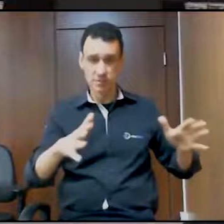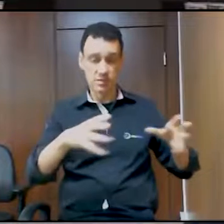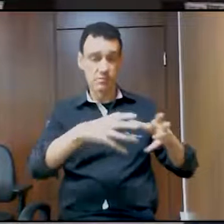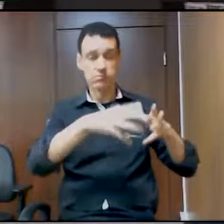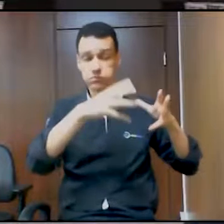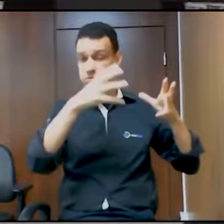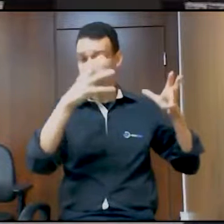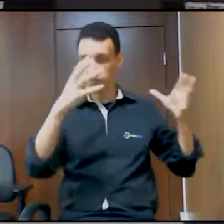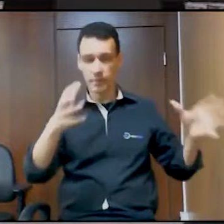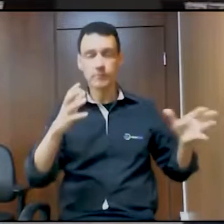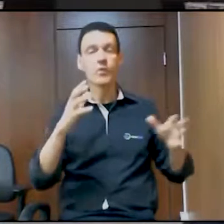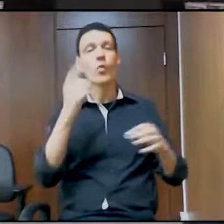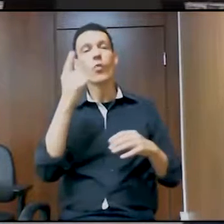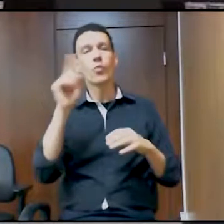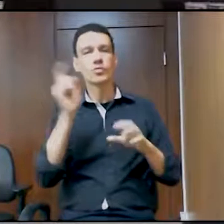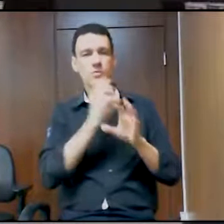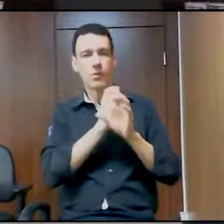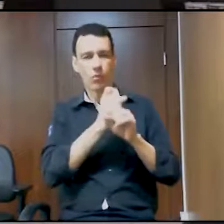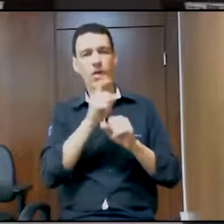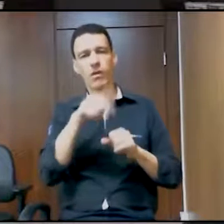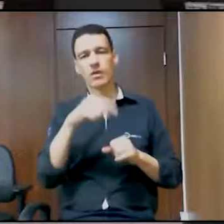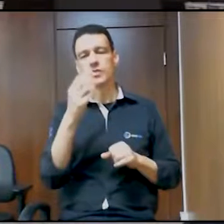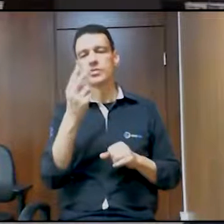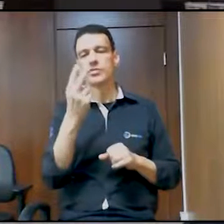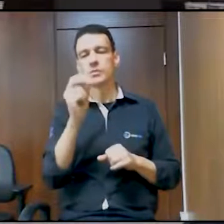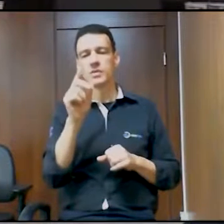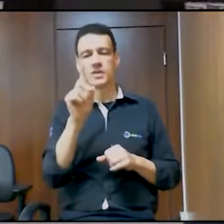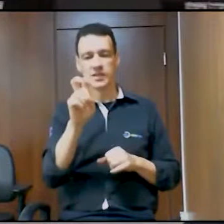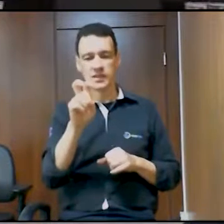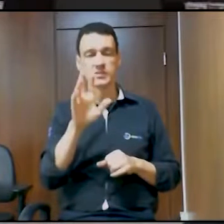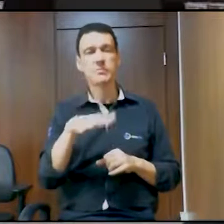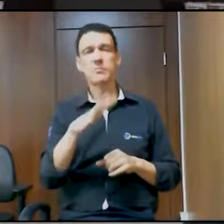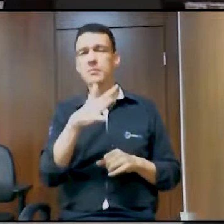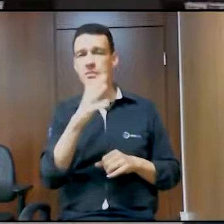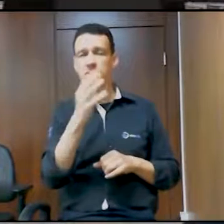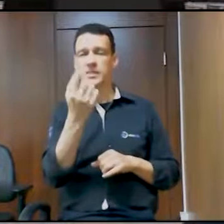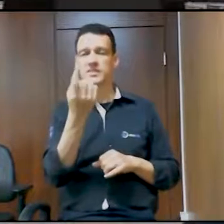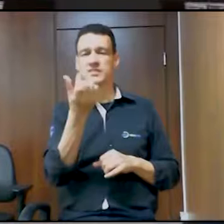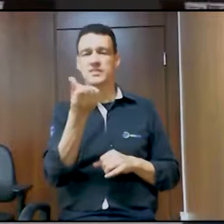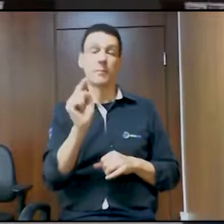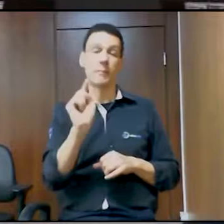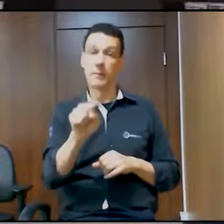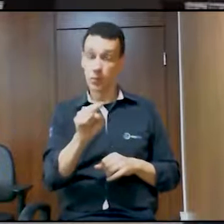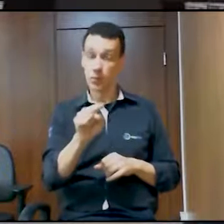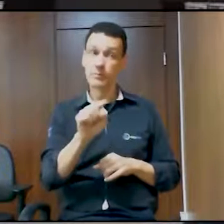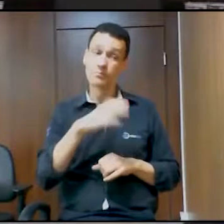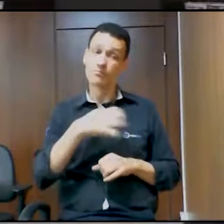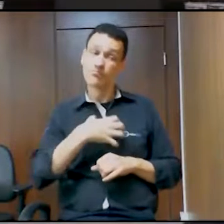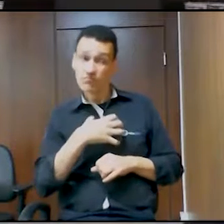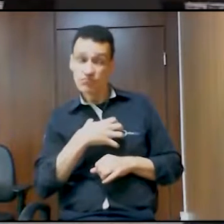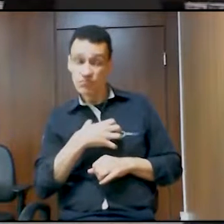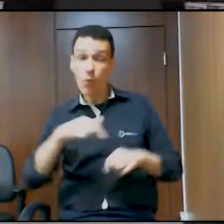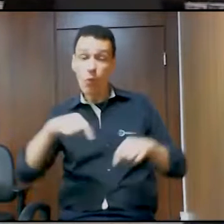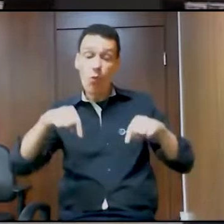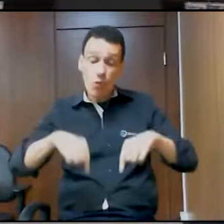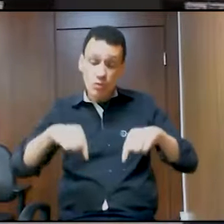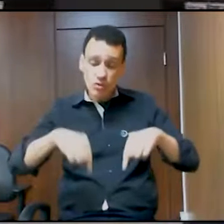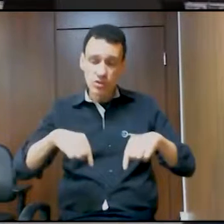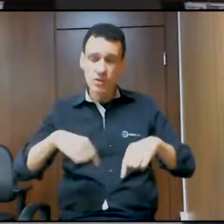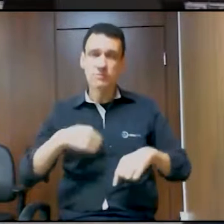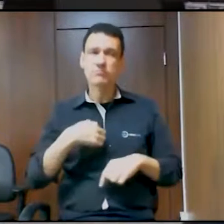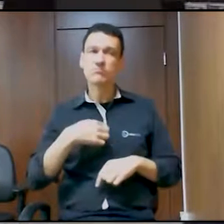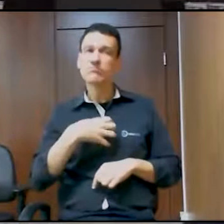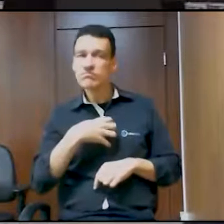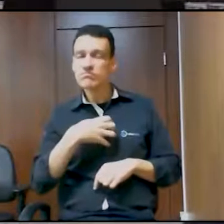a última contagem foi em 2015, eram quase 16 mil. Hoje, palpites